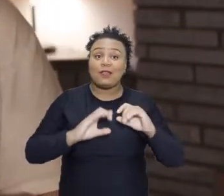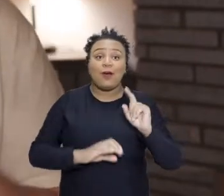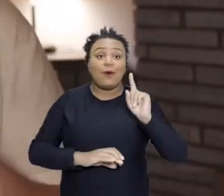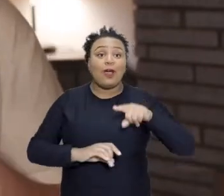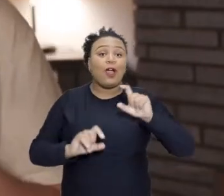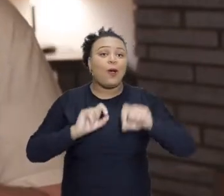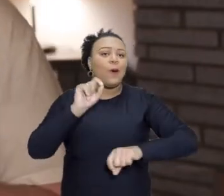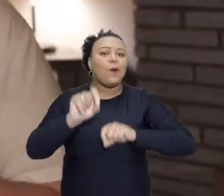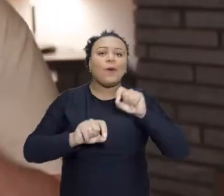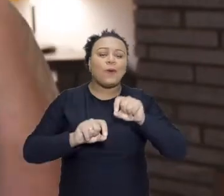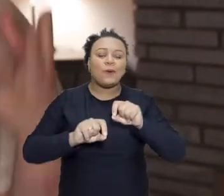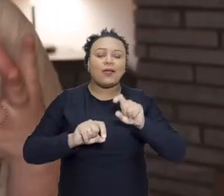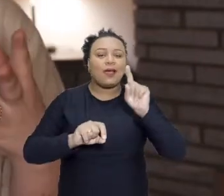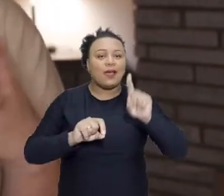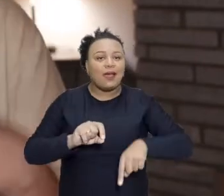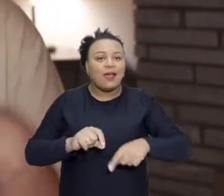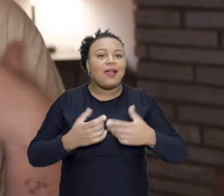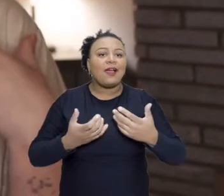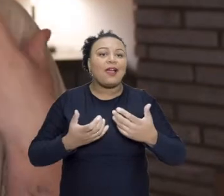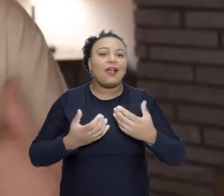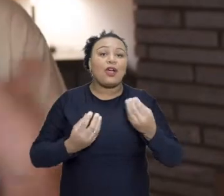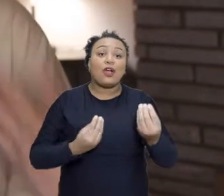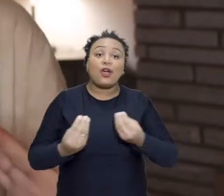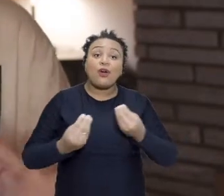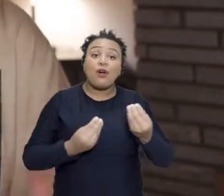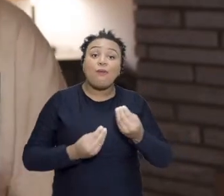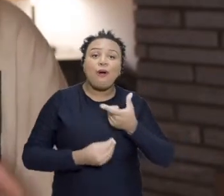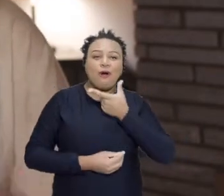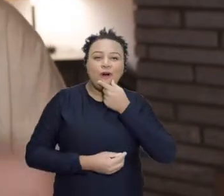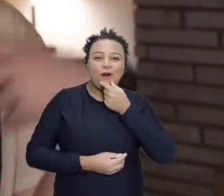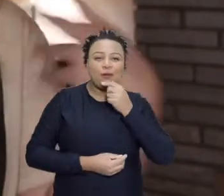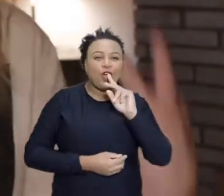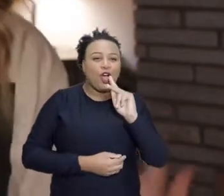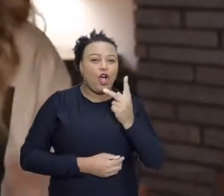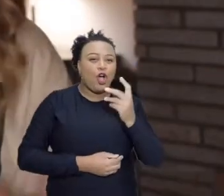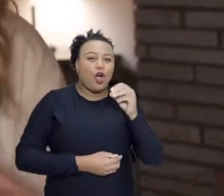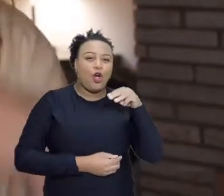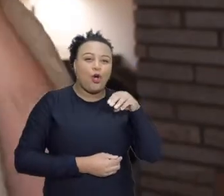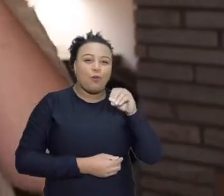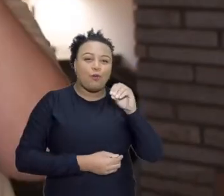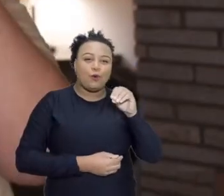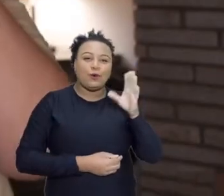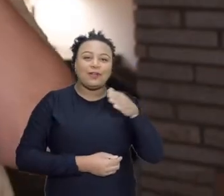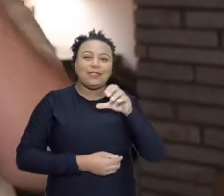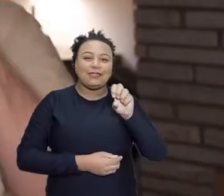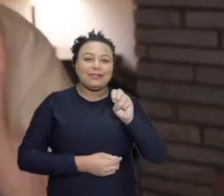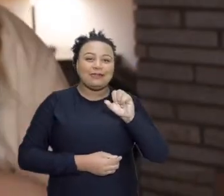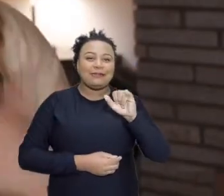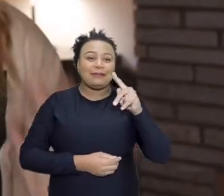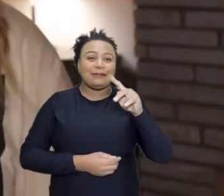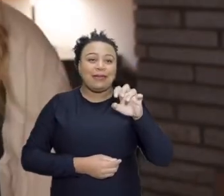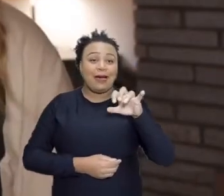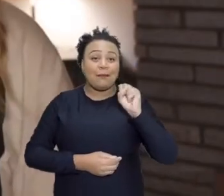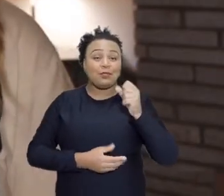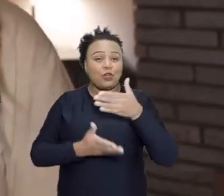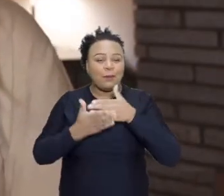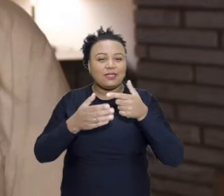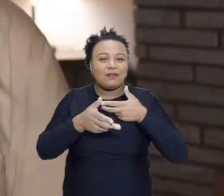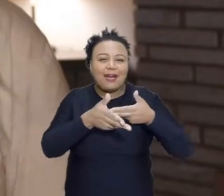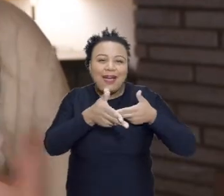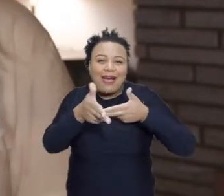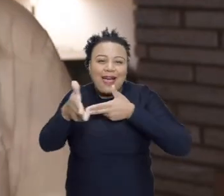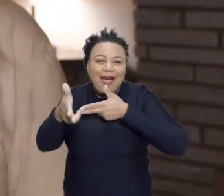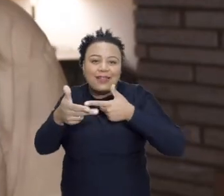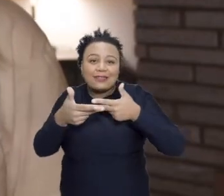seriam quando o Homo sapiens ele começava a caçar, ele trazia essa coisa, né, da caça,